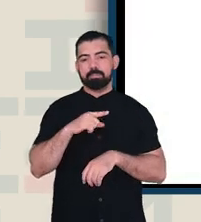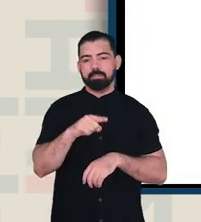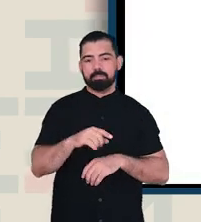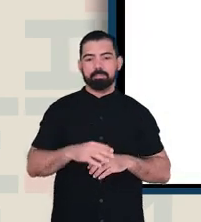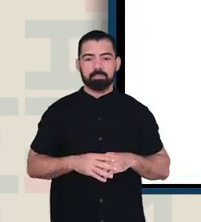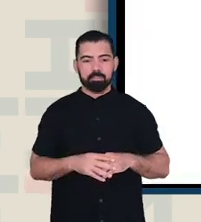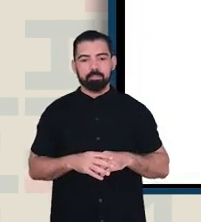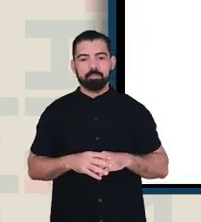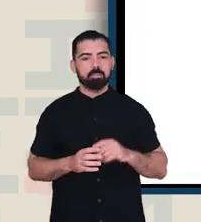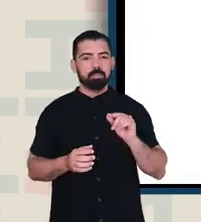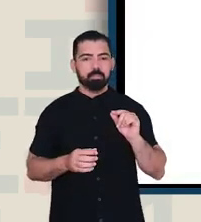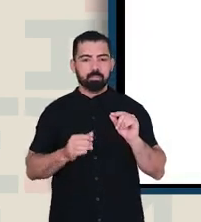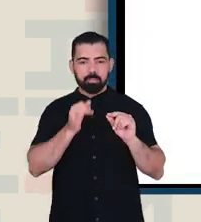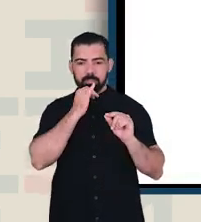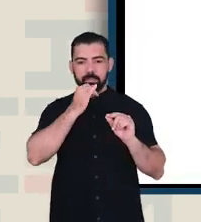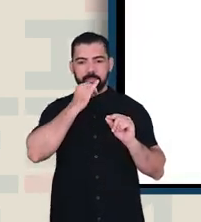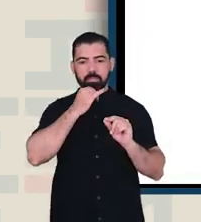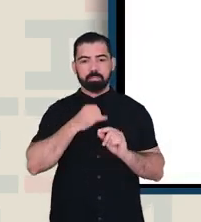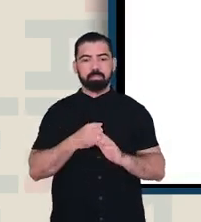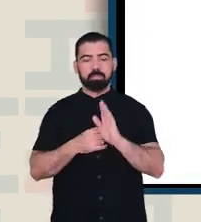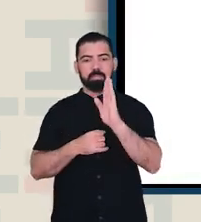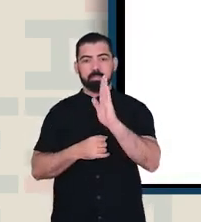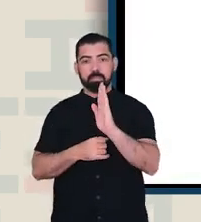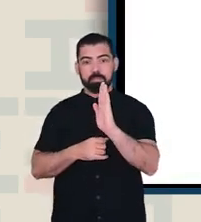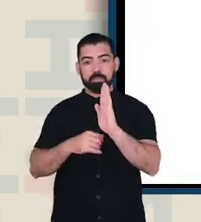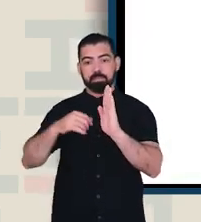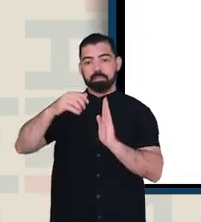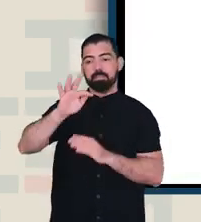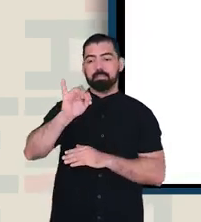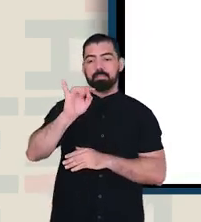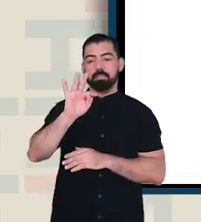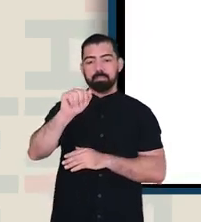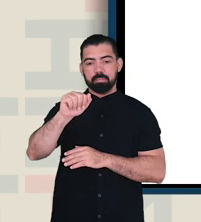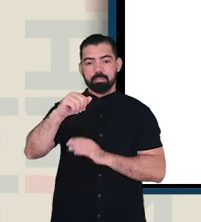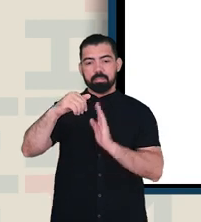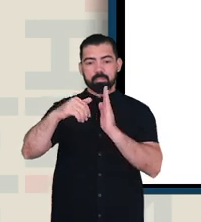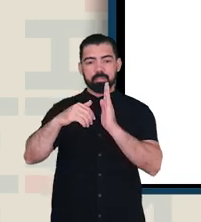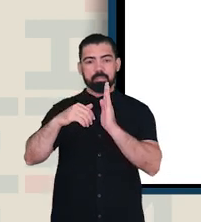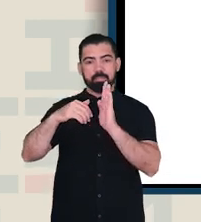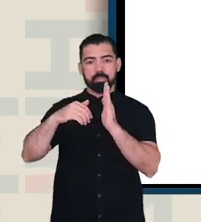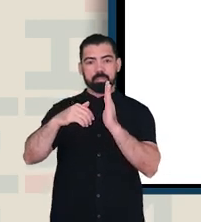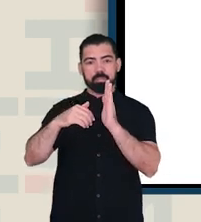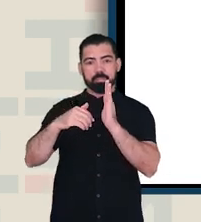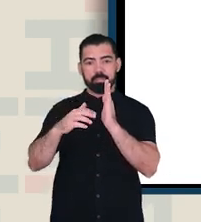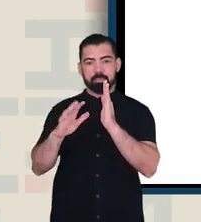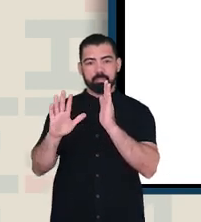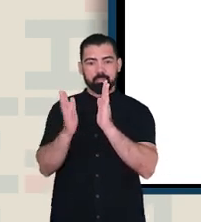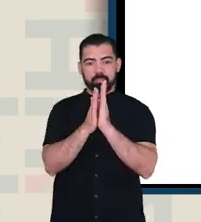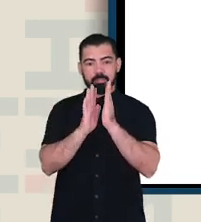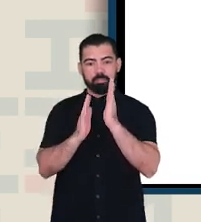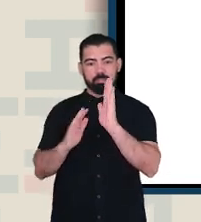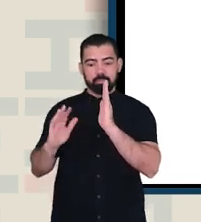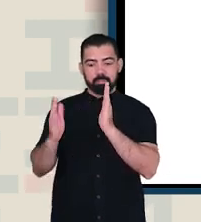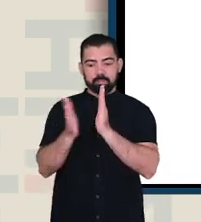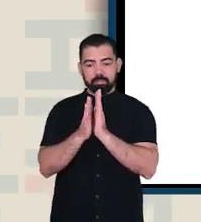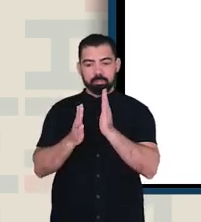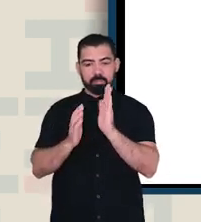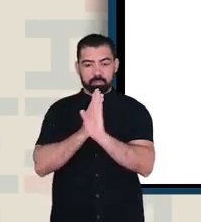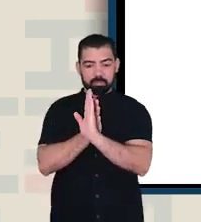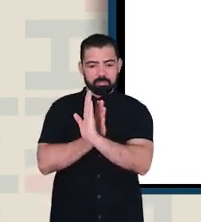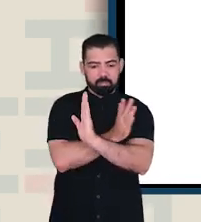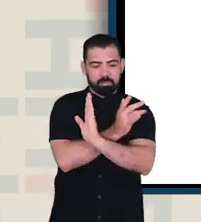é, na real, uma fita suspensa, também lendo variações de pressão de